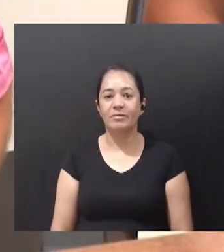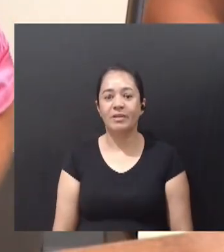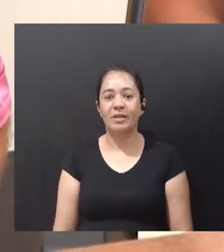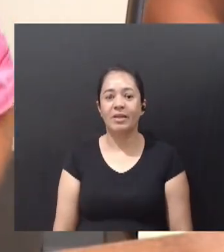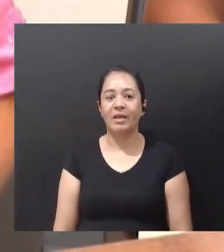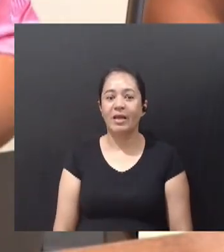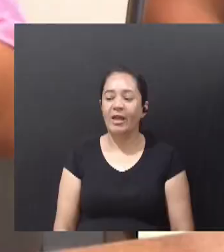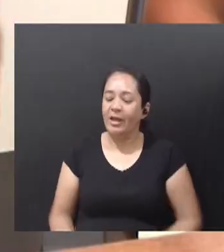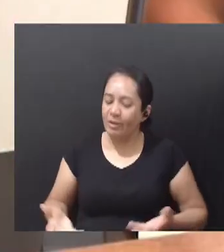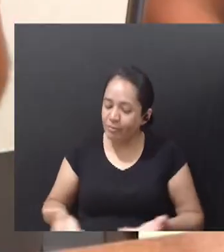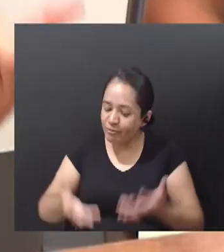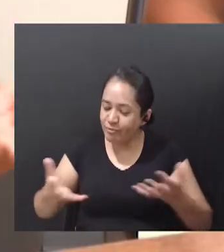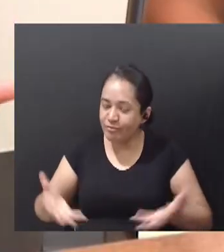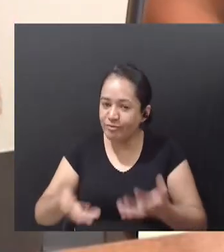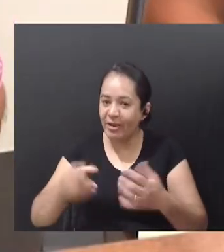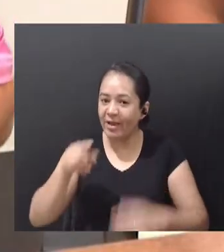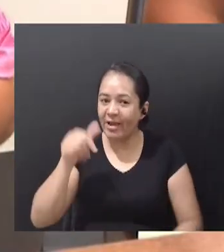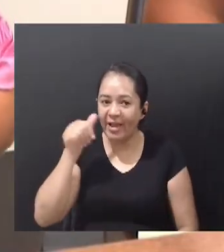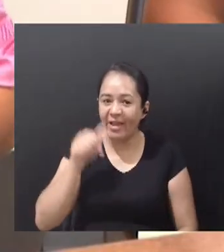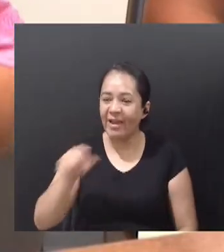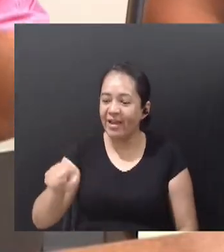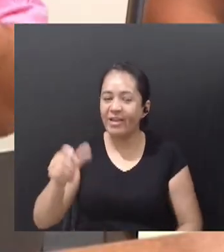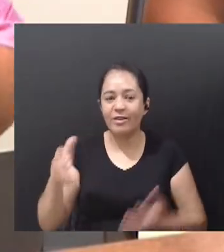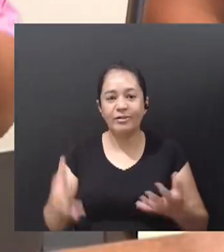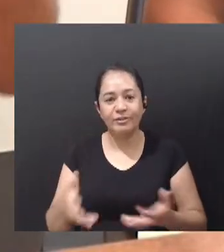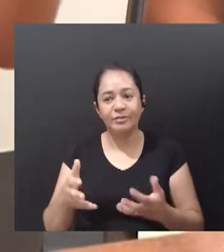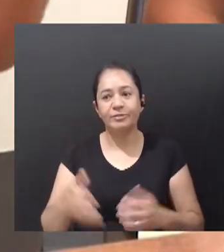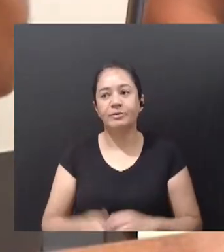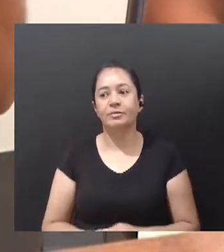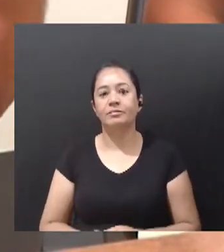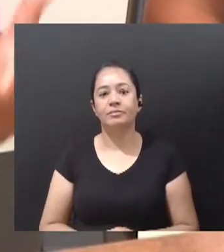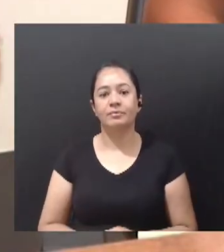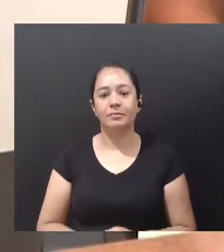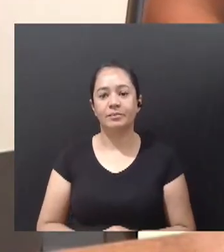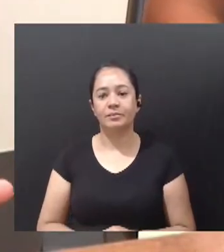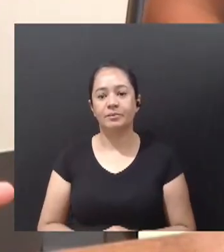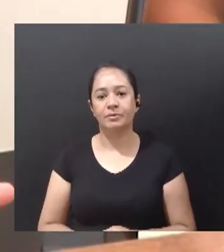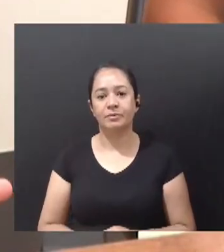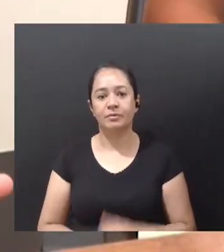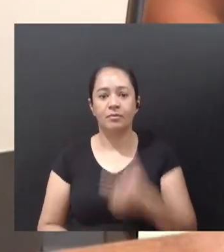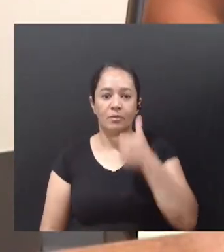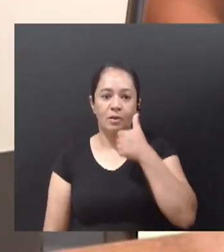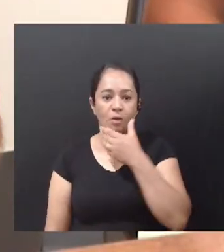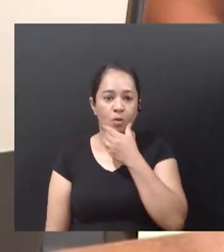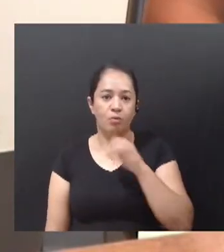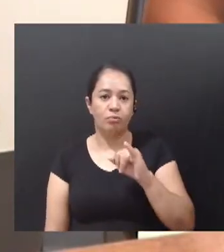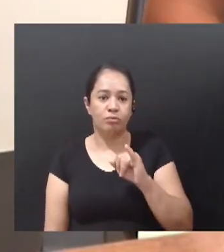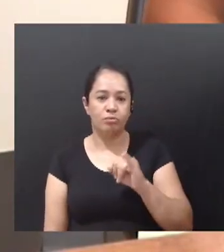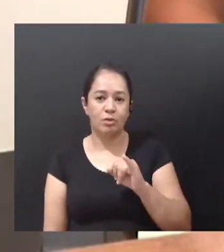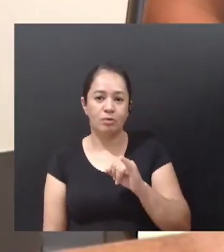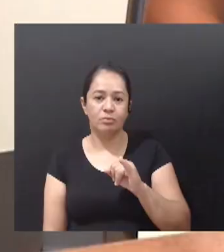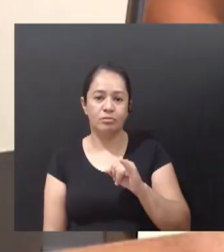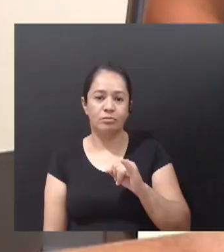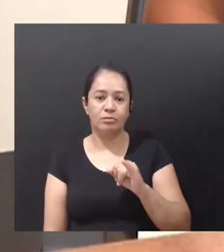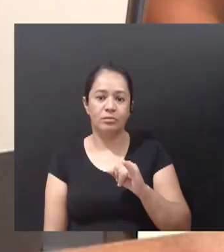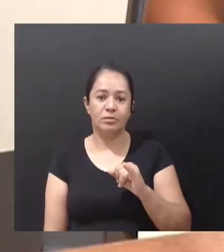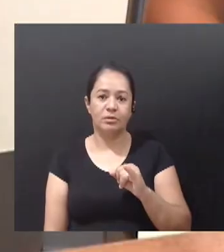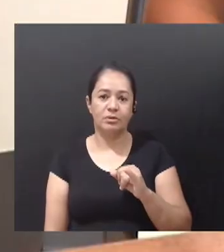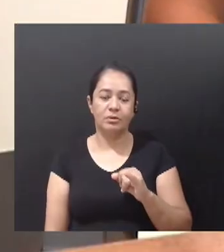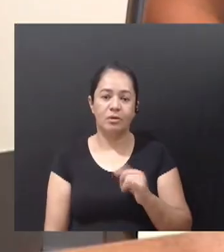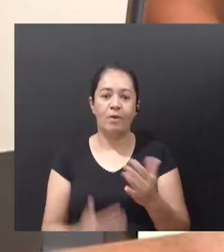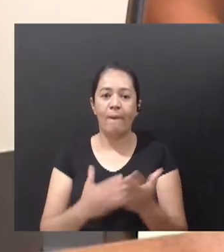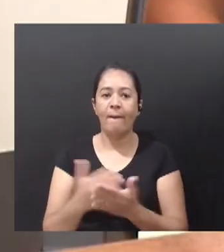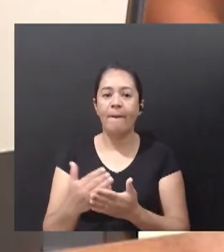zica, né? A Cindy que foi a zica. Ela, né? O irmão dela Mas olha como o hip hop começa, como uma